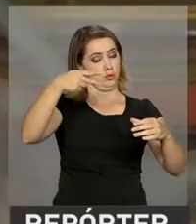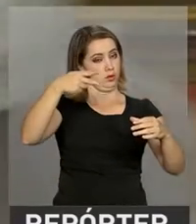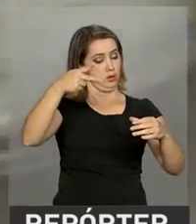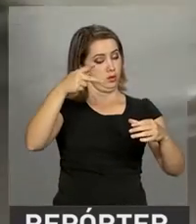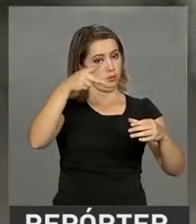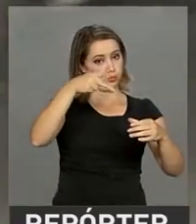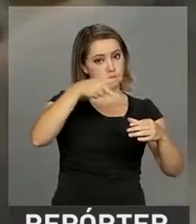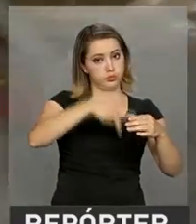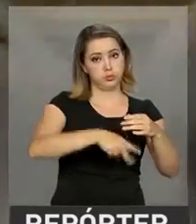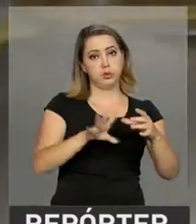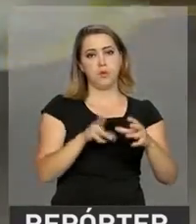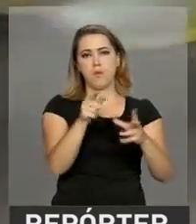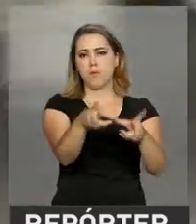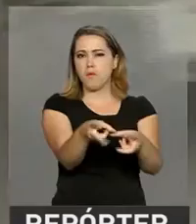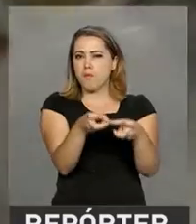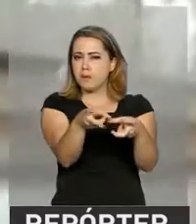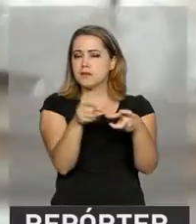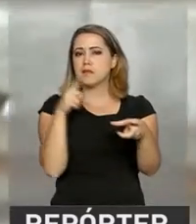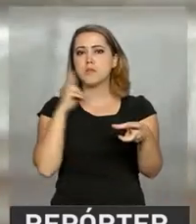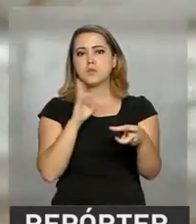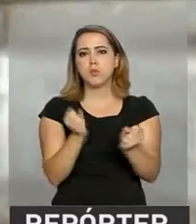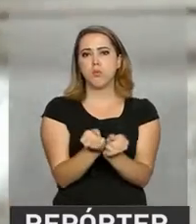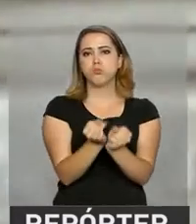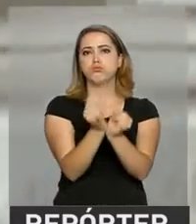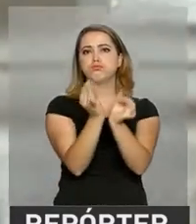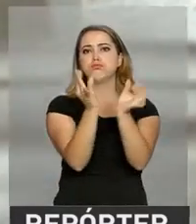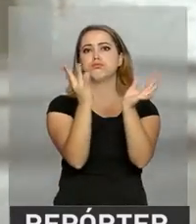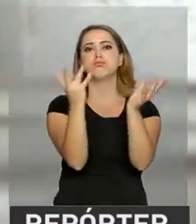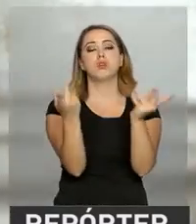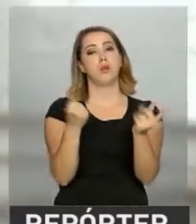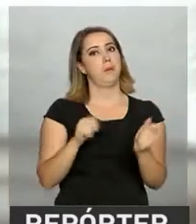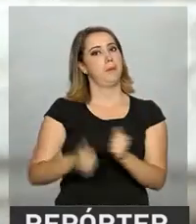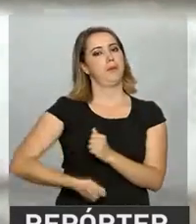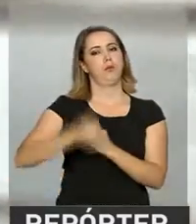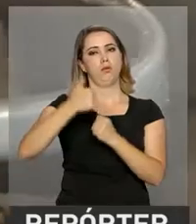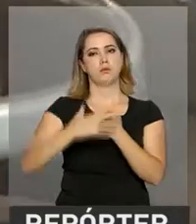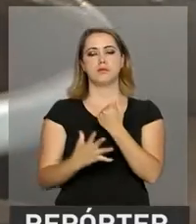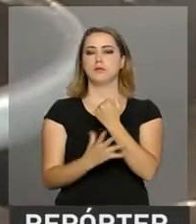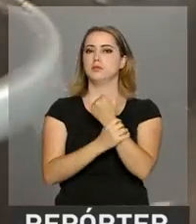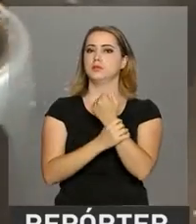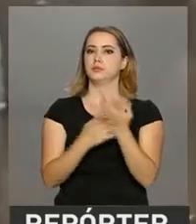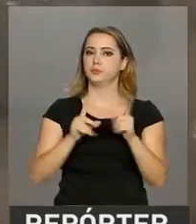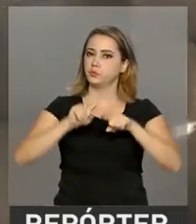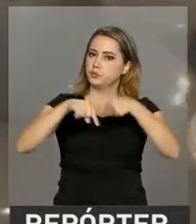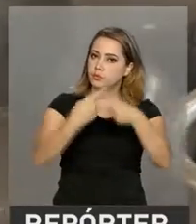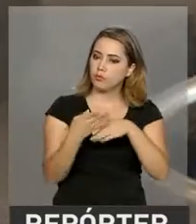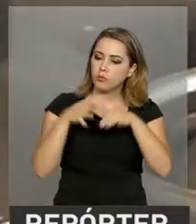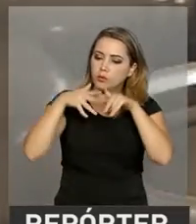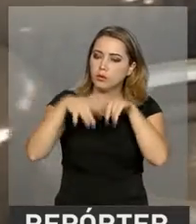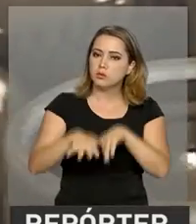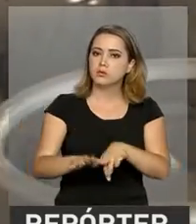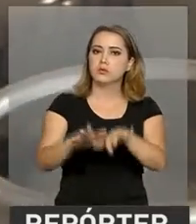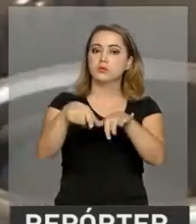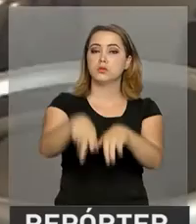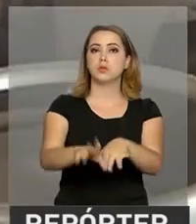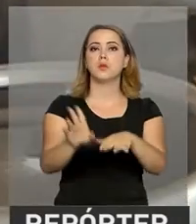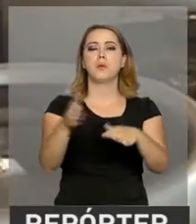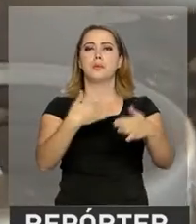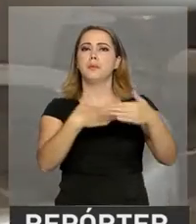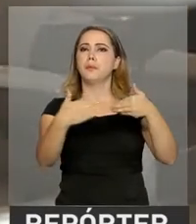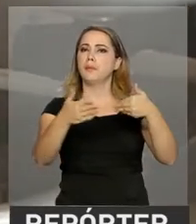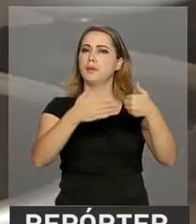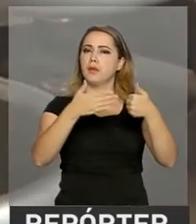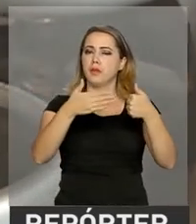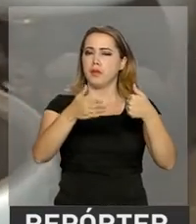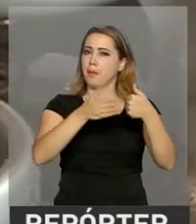detectar qualquer tipo de vazamento aumentando a segurança no processo daí seguem para a cabine de pintura que é